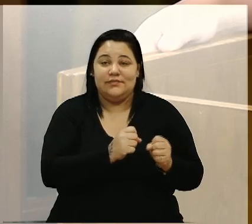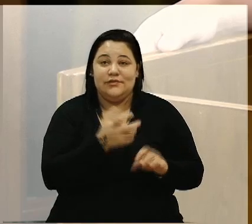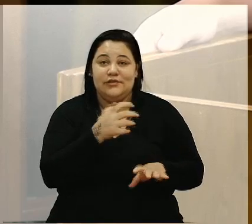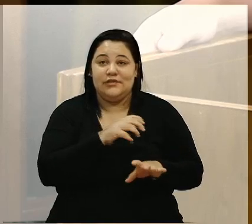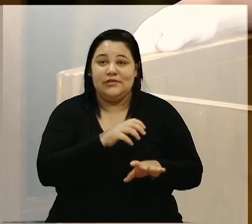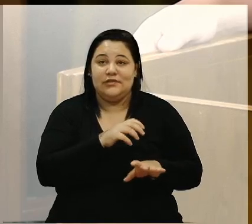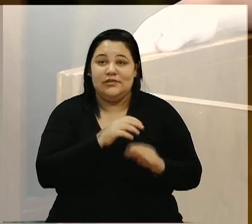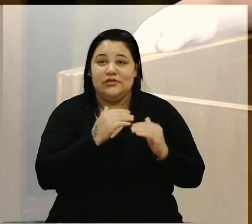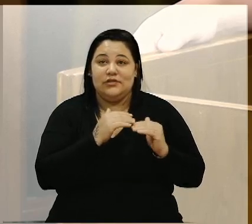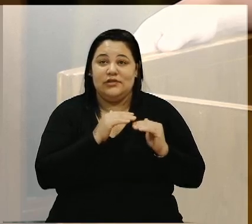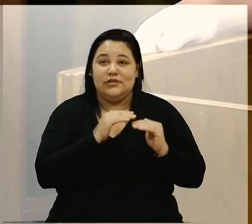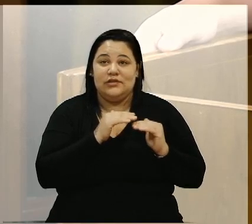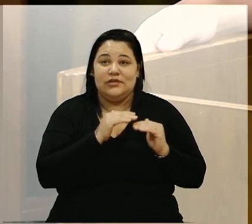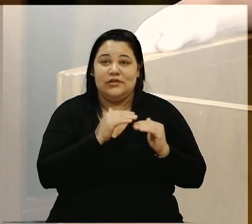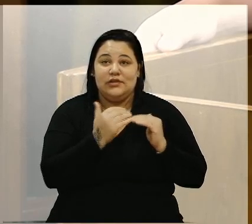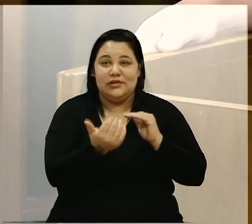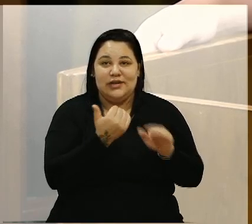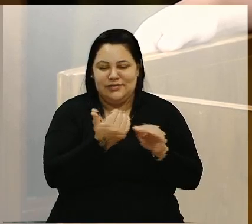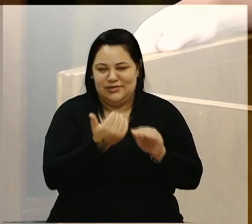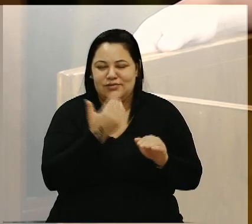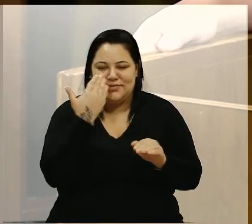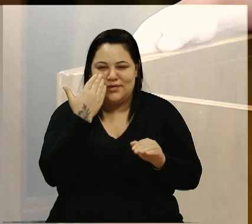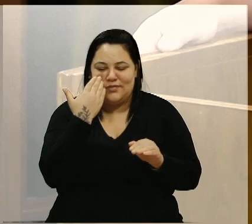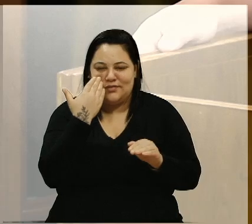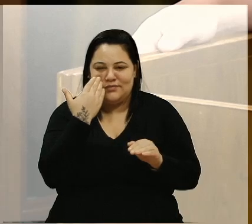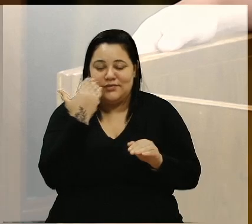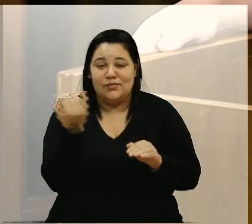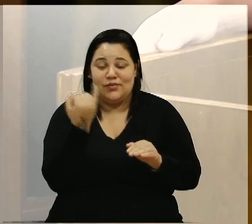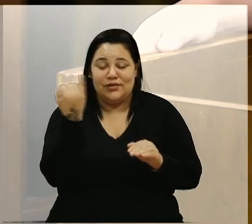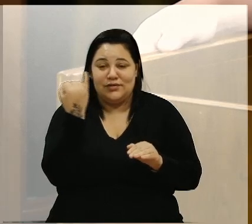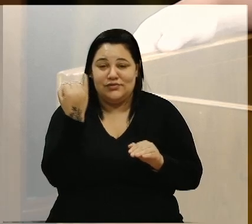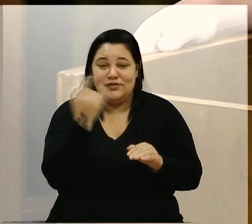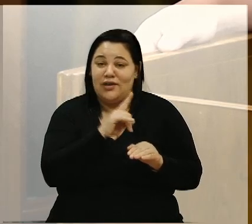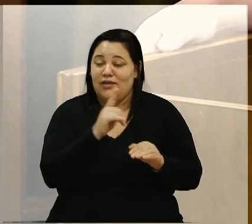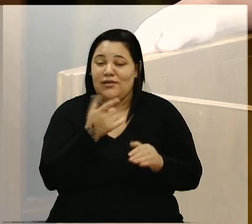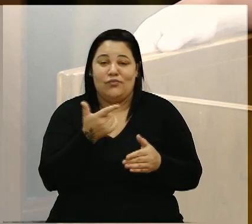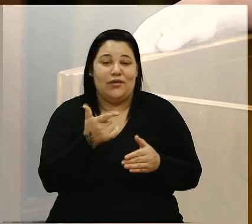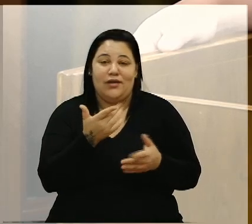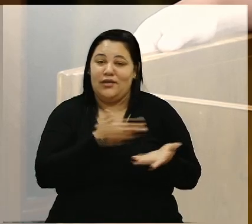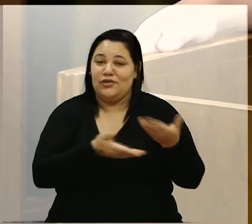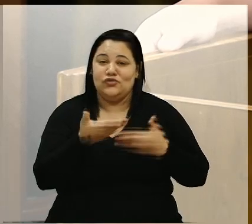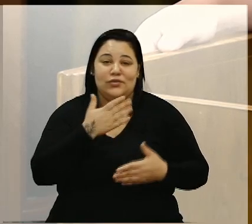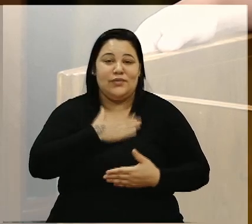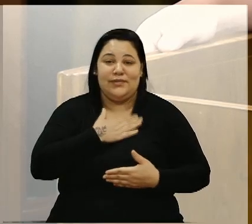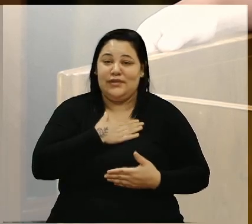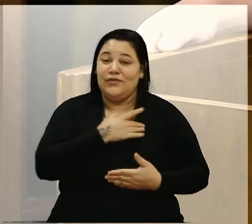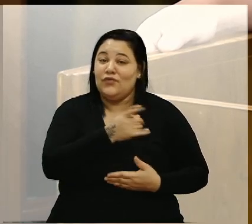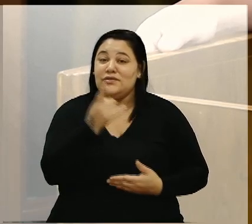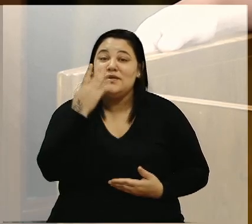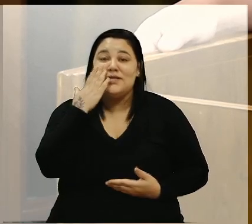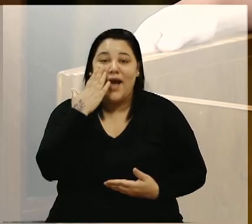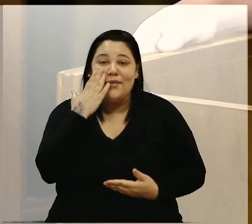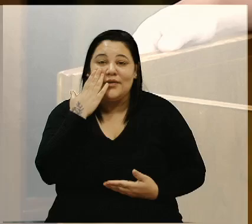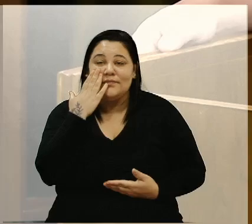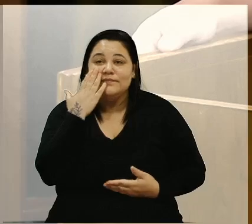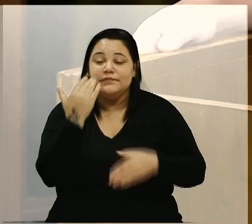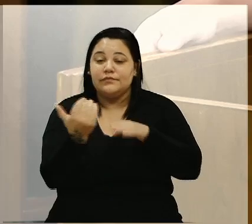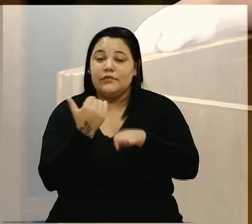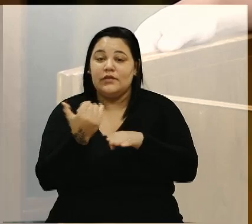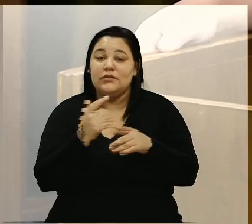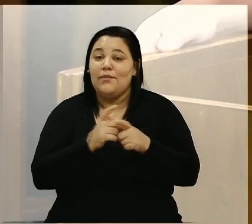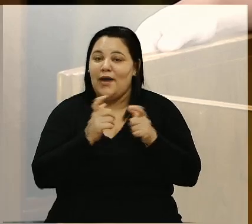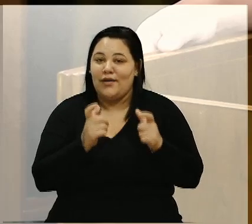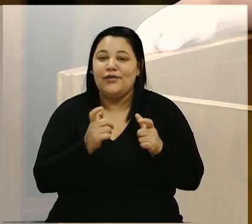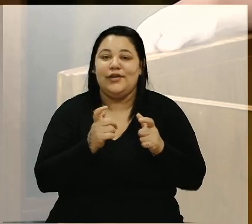importantes. E você sabe que trânsito, às vezes, ou às vezes não, ou a maioria das vezes,